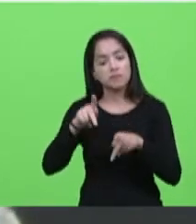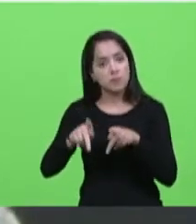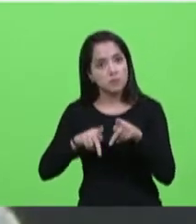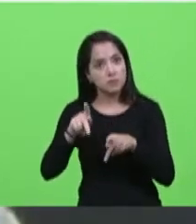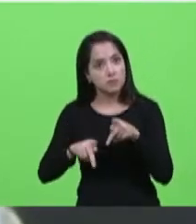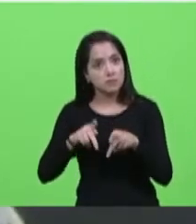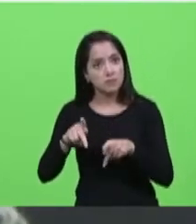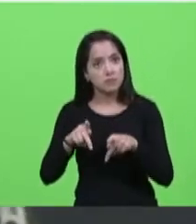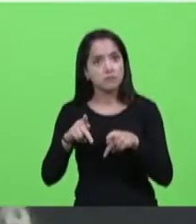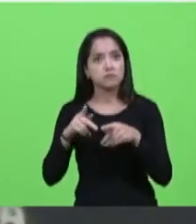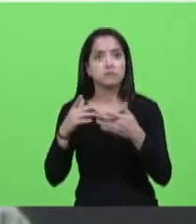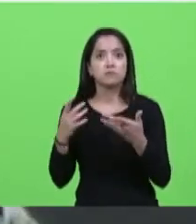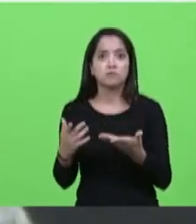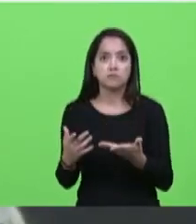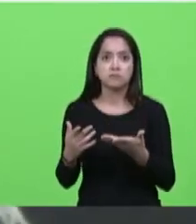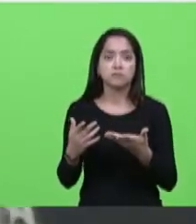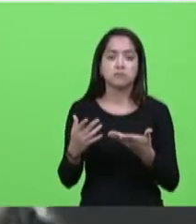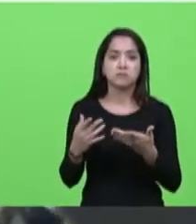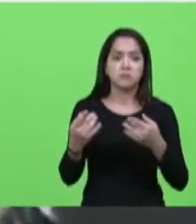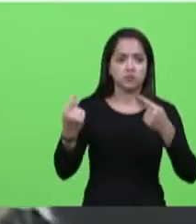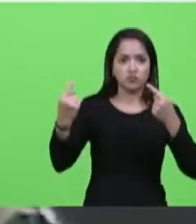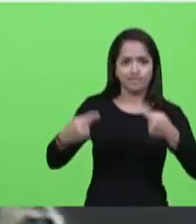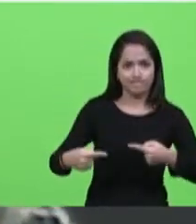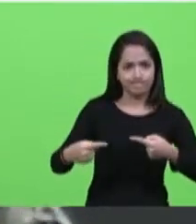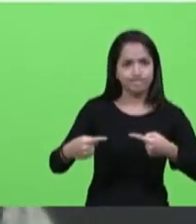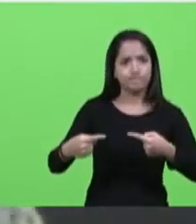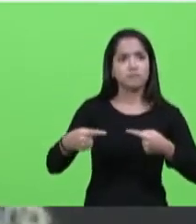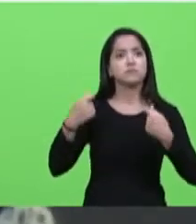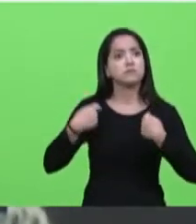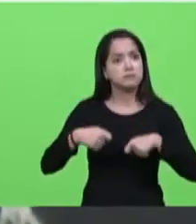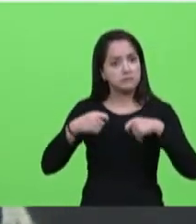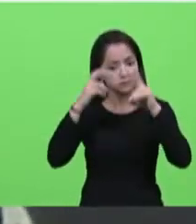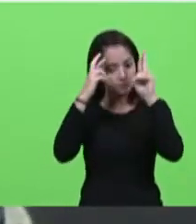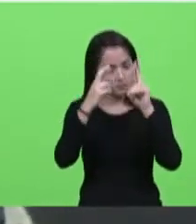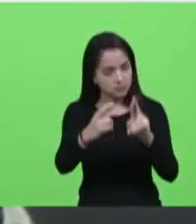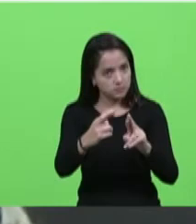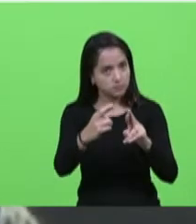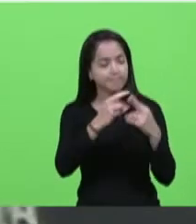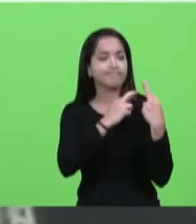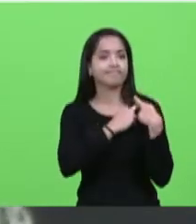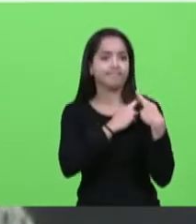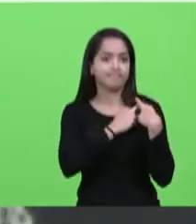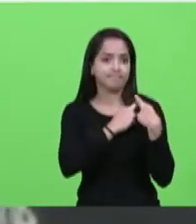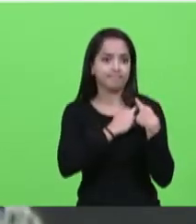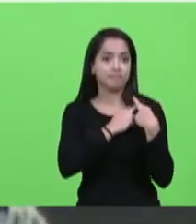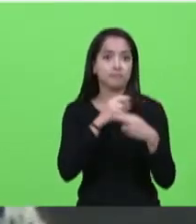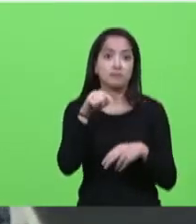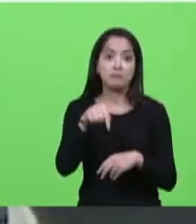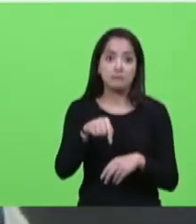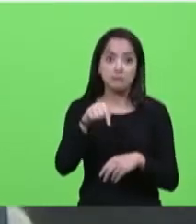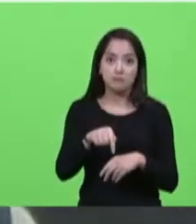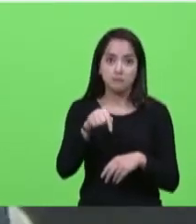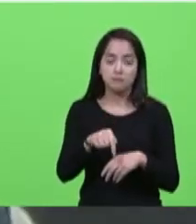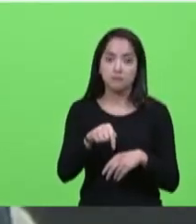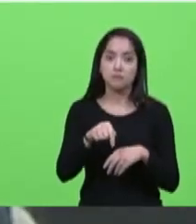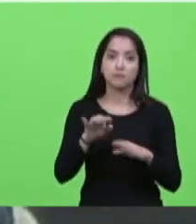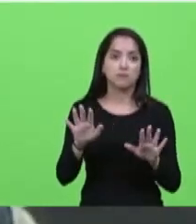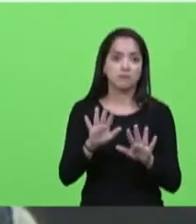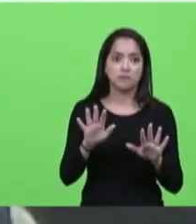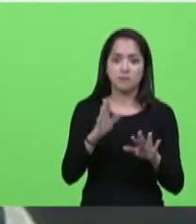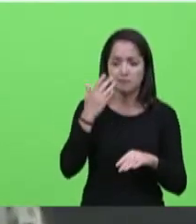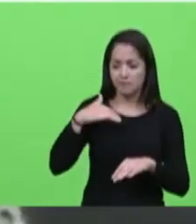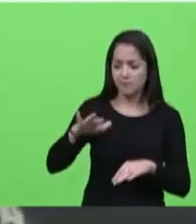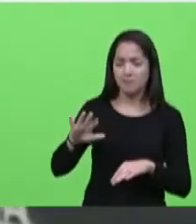deputado Ivanatti. Seja oposição, mas faça isso com respeito e responsabilidade, porque aqui essa casa não é feita de criança